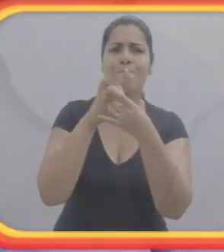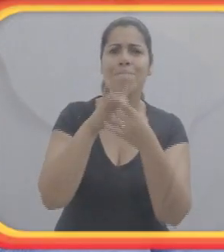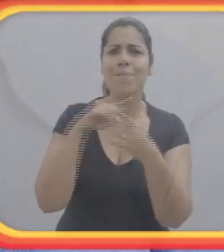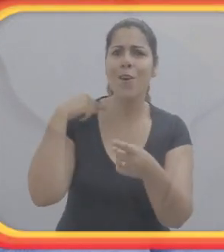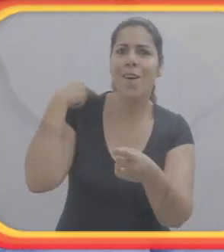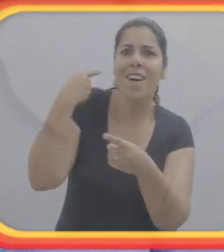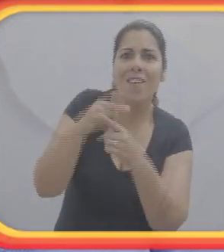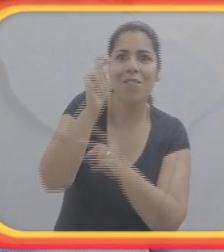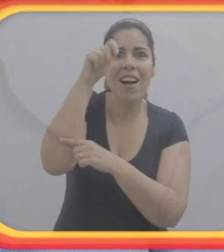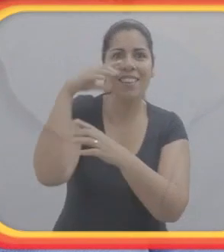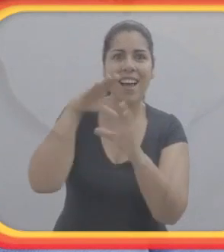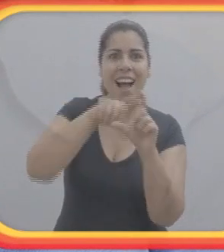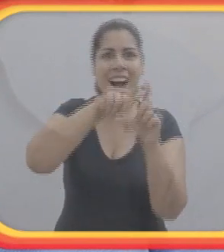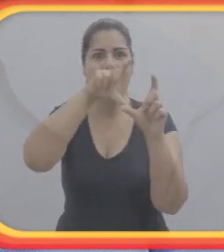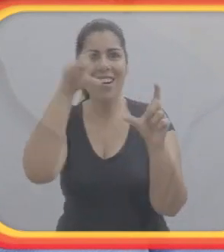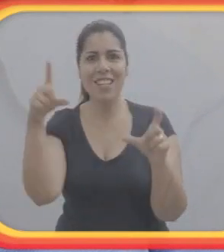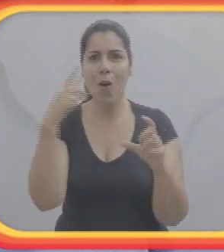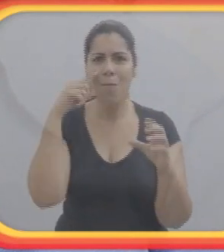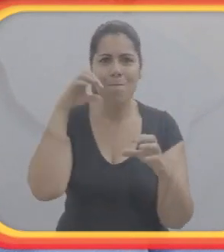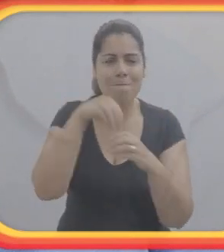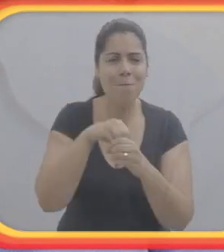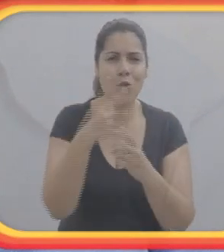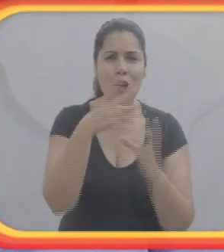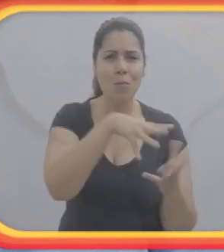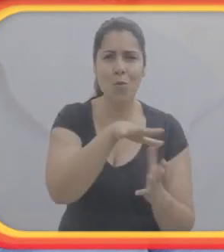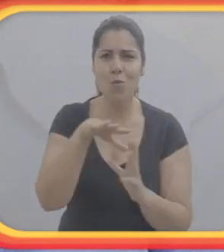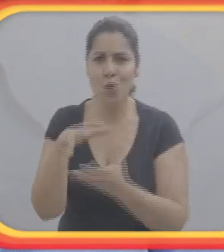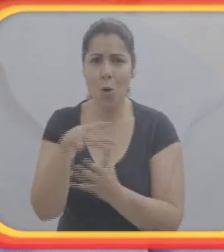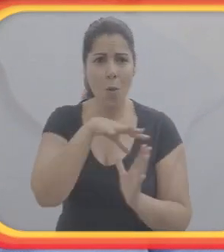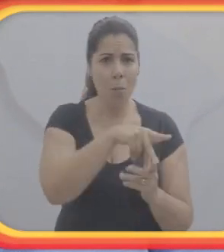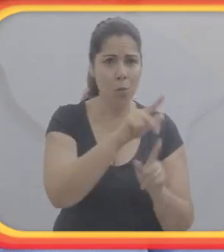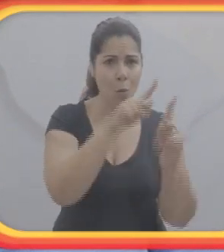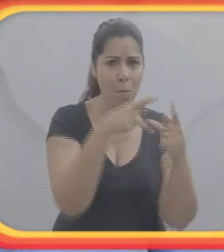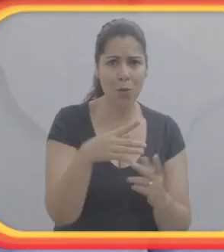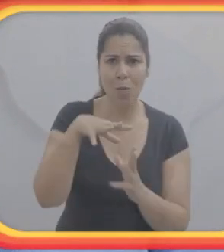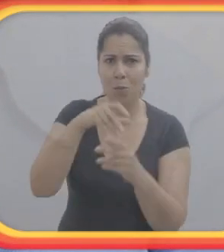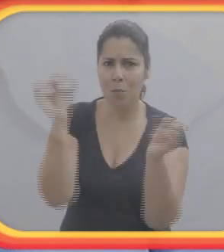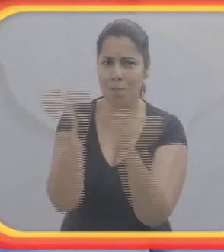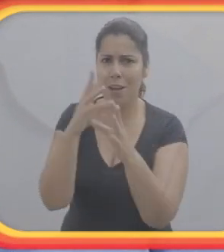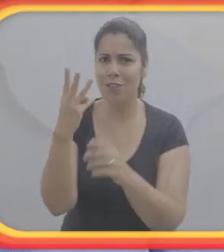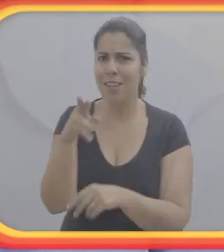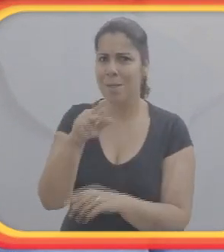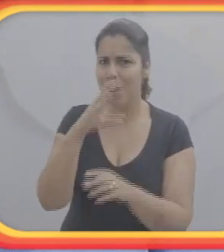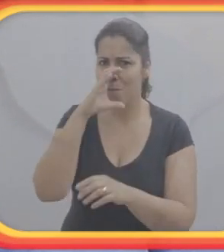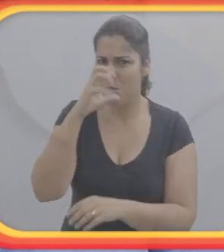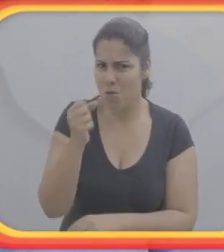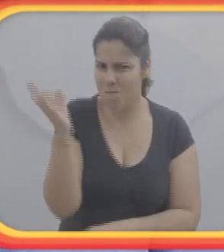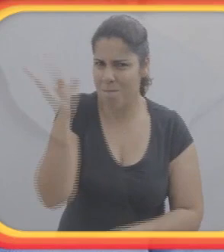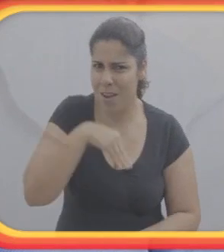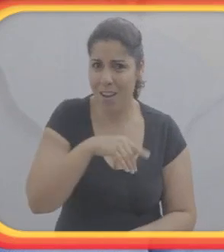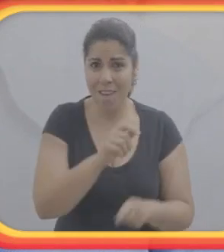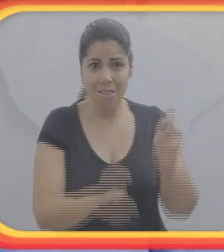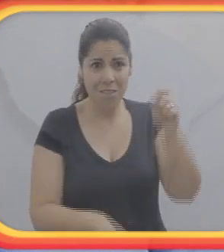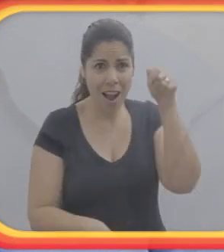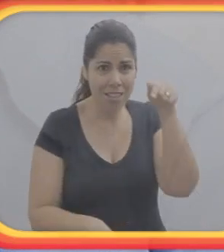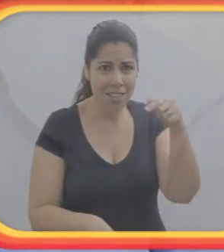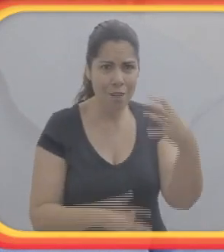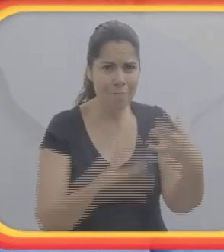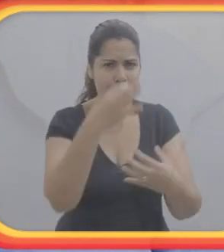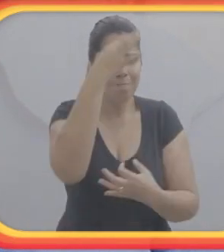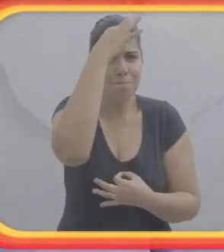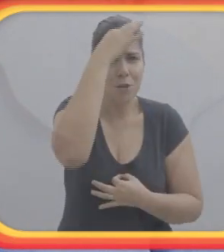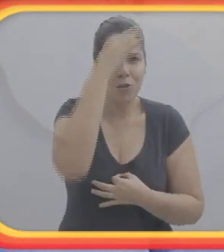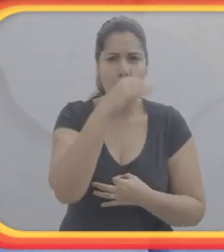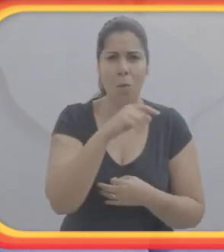garota chamada Danica, que descobre que é uma descendente de fada do arco-íris e tem a missão de proteger os 2 mundos, o mundo dos humanos e o mundo